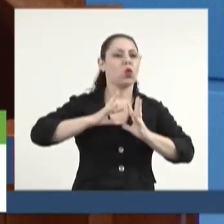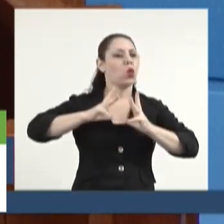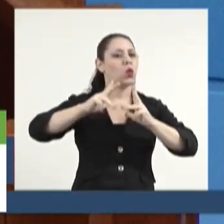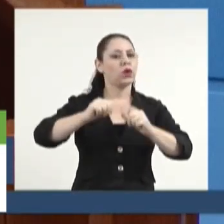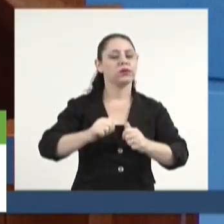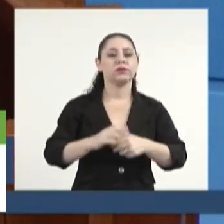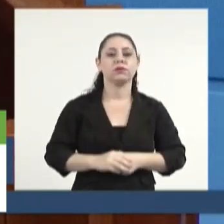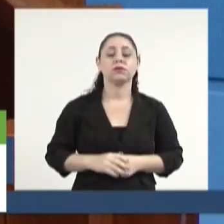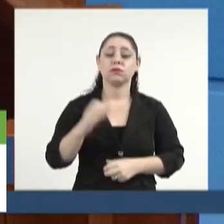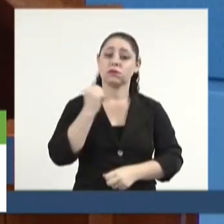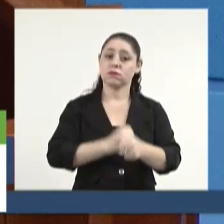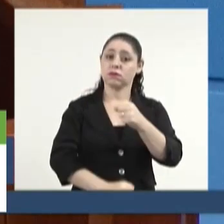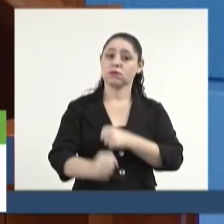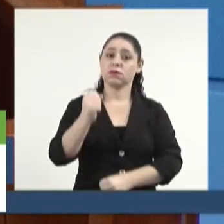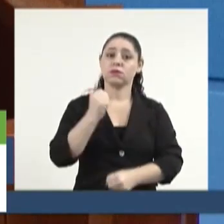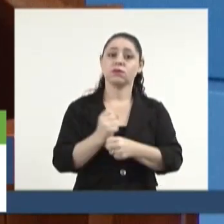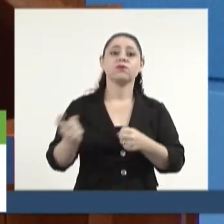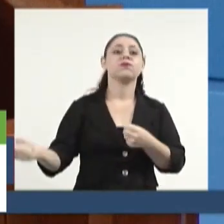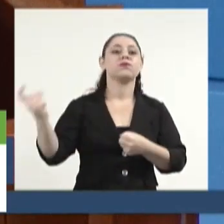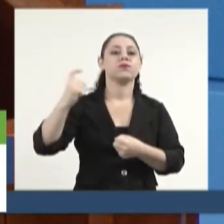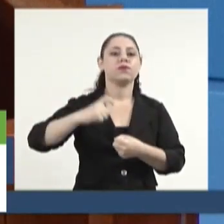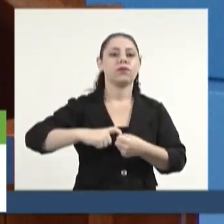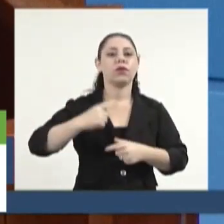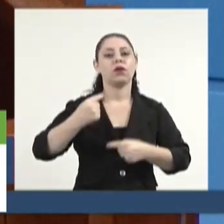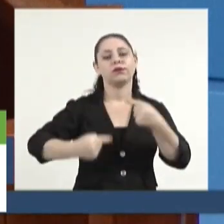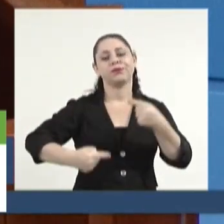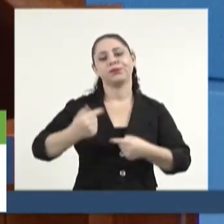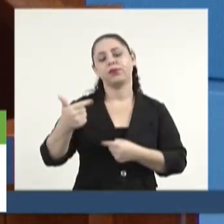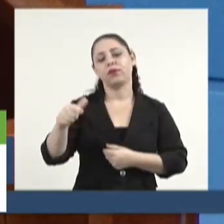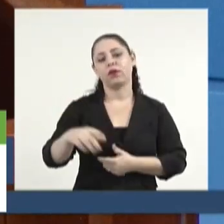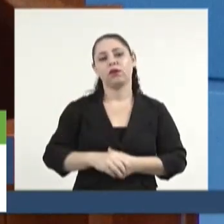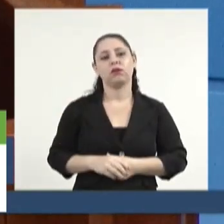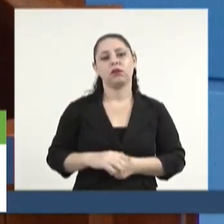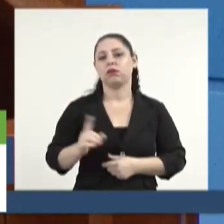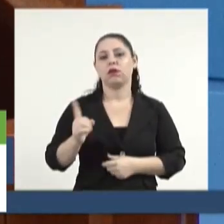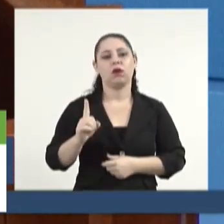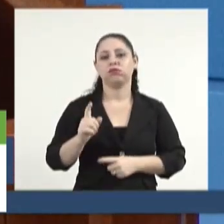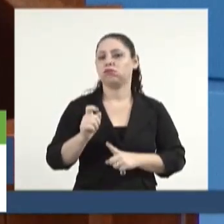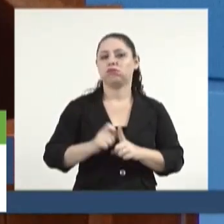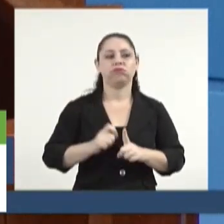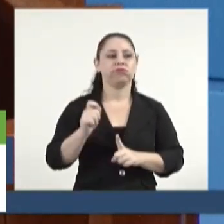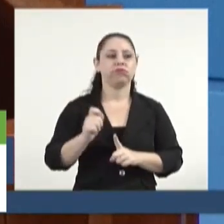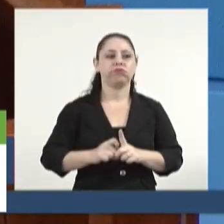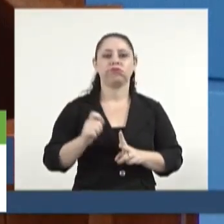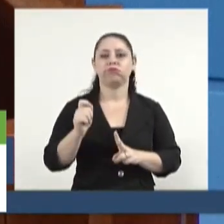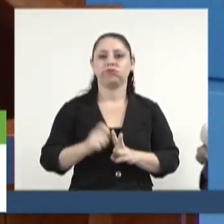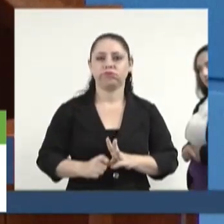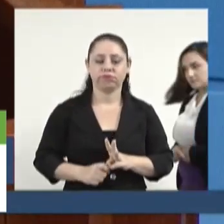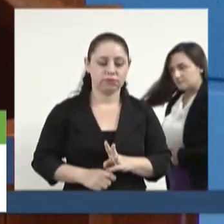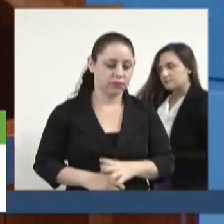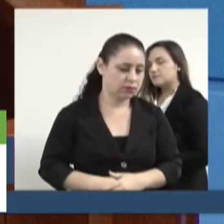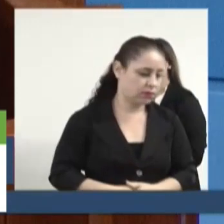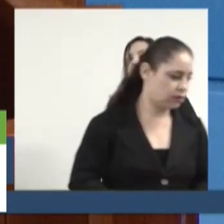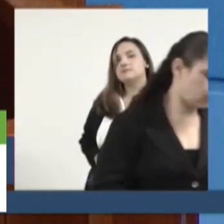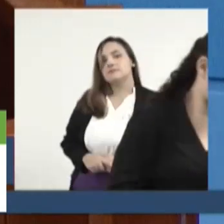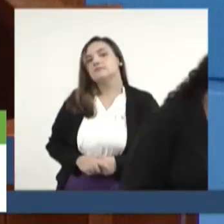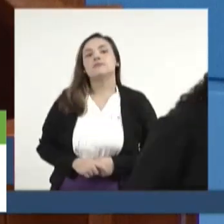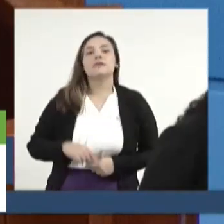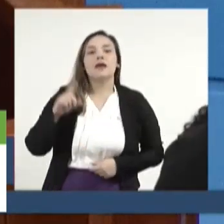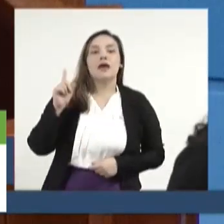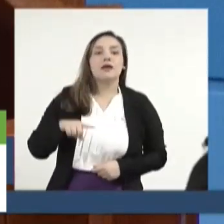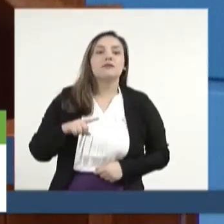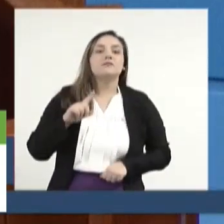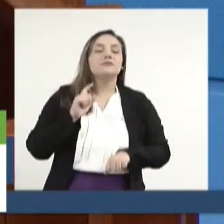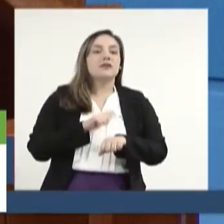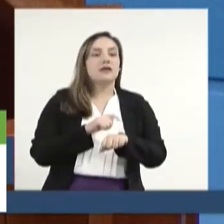no ano passado, voltou-se o debate, então, de que não seriam mais todos os meses. É bom se lembrar que no processo